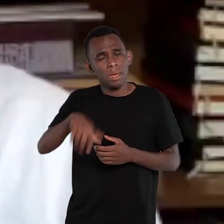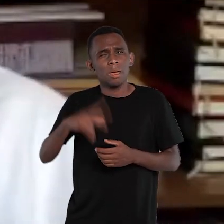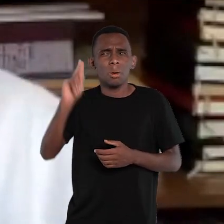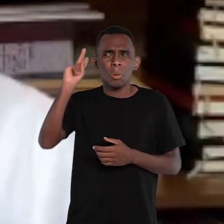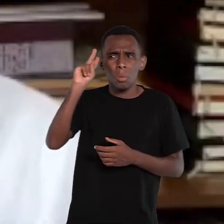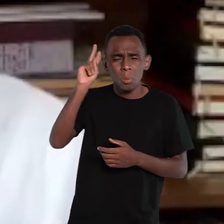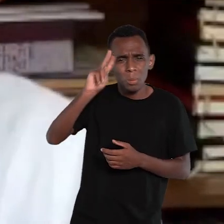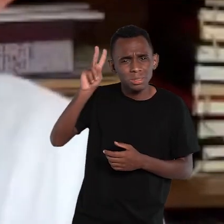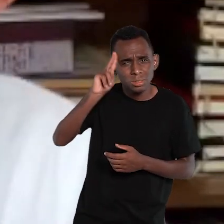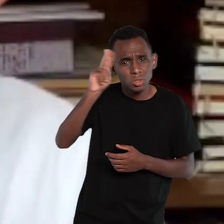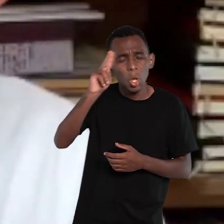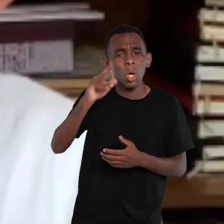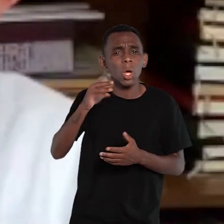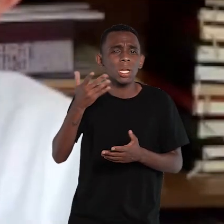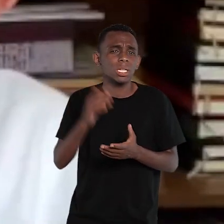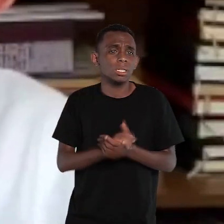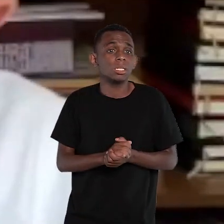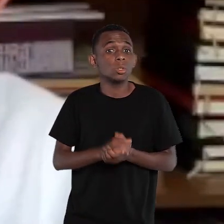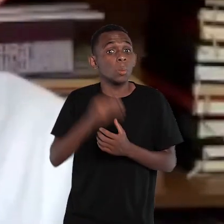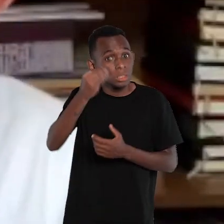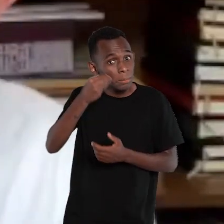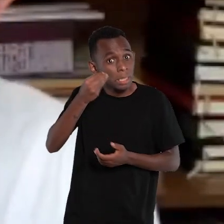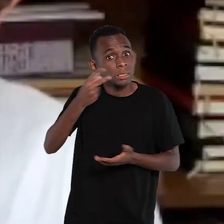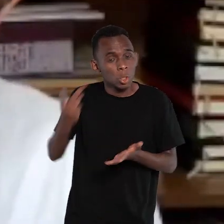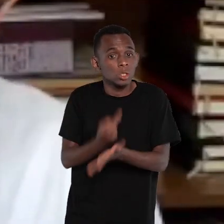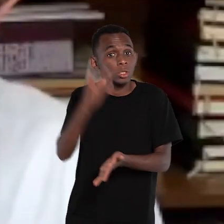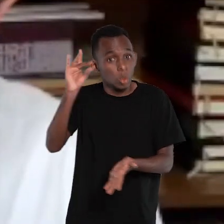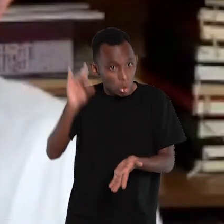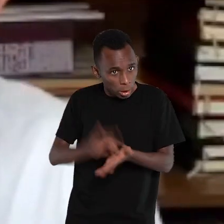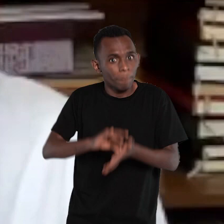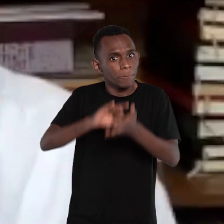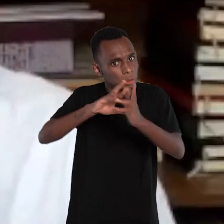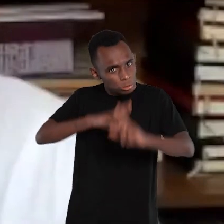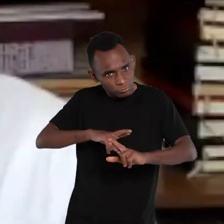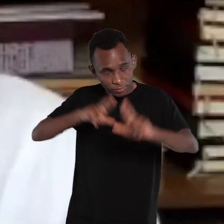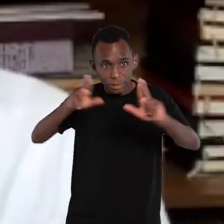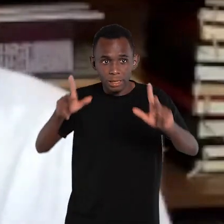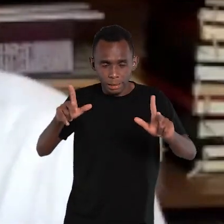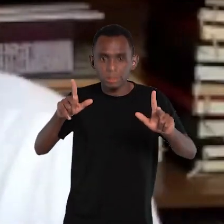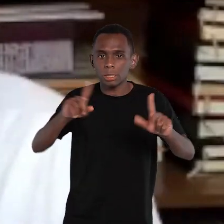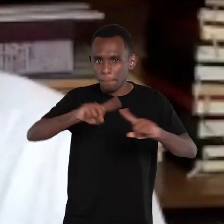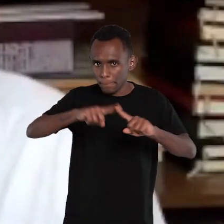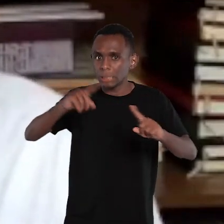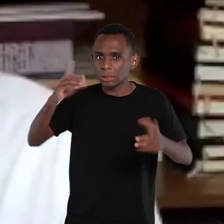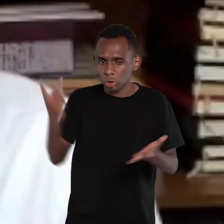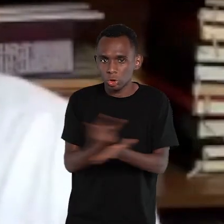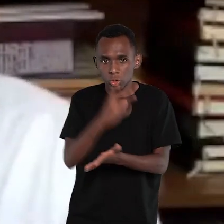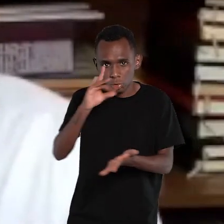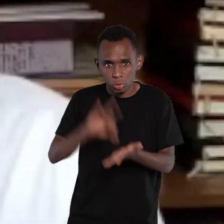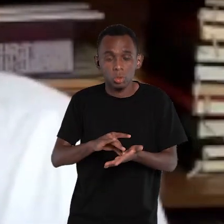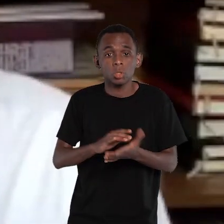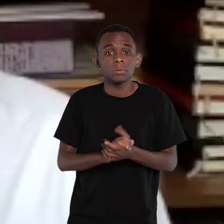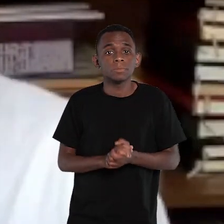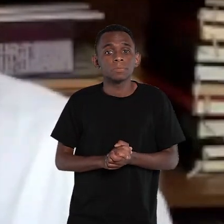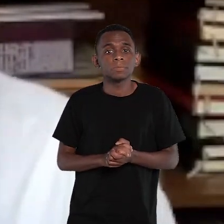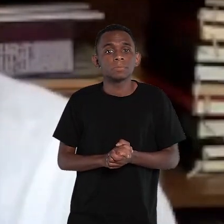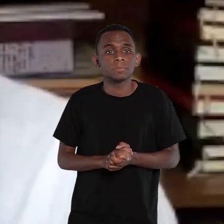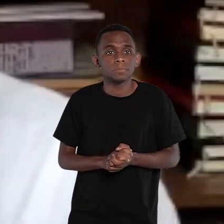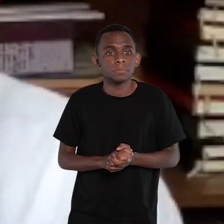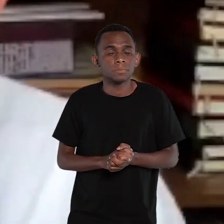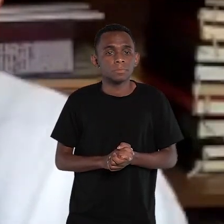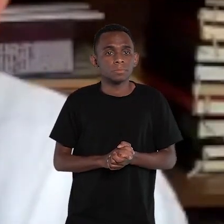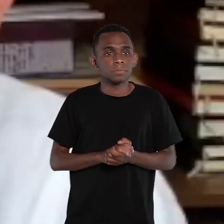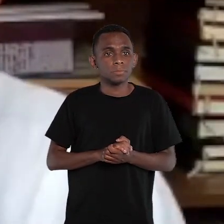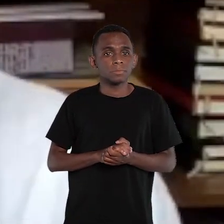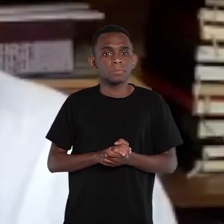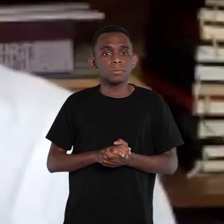história que nasce de um fato real, muito diferente, mas enfim, um fato real, que me foi contado e